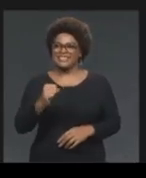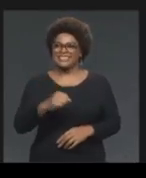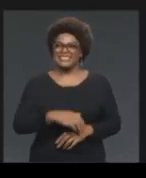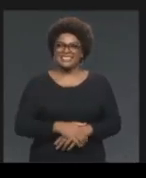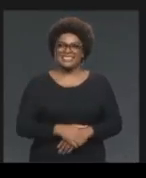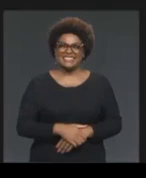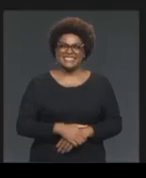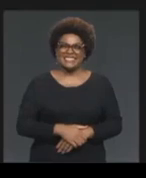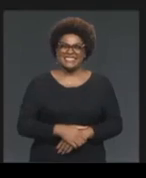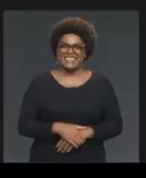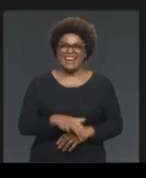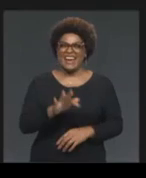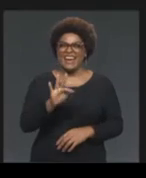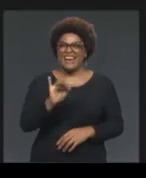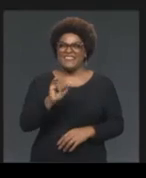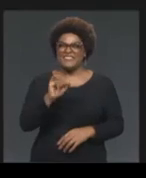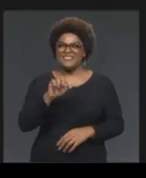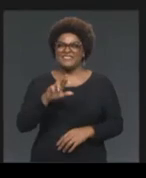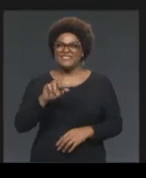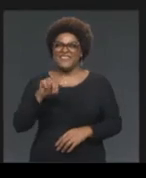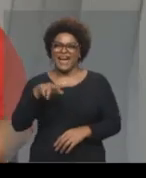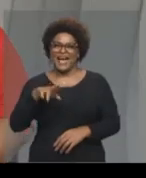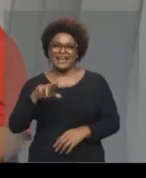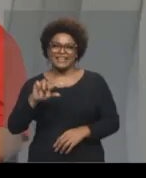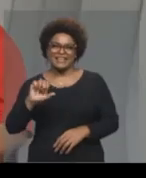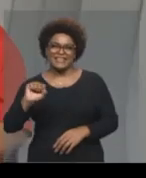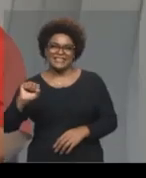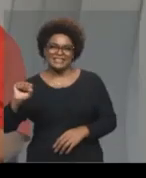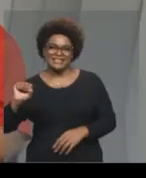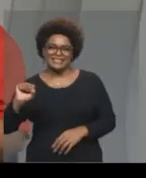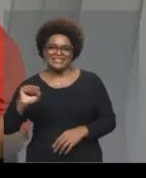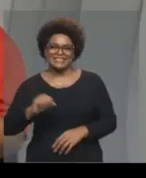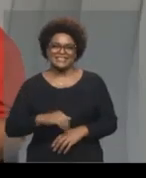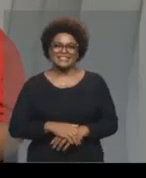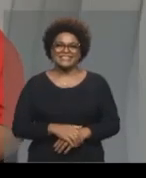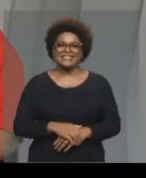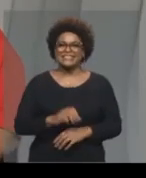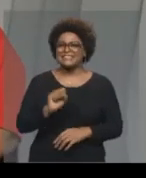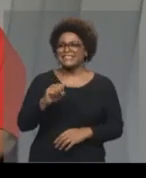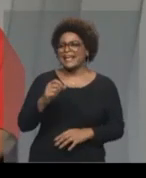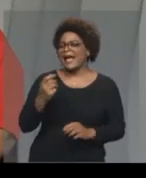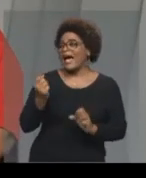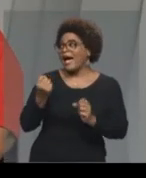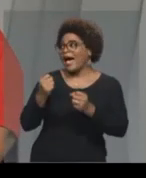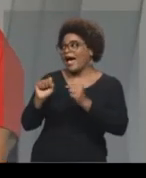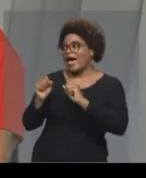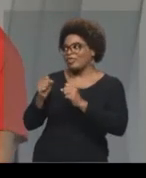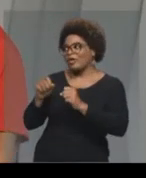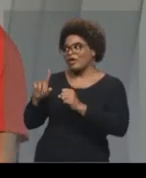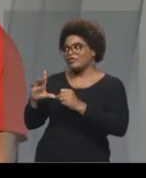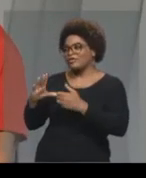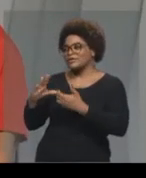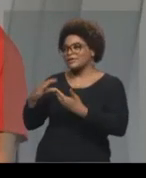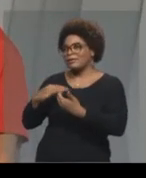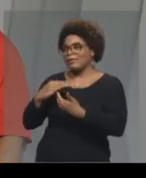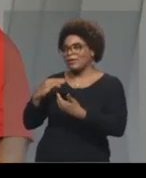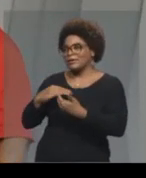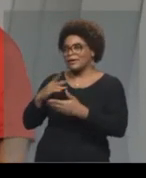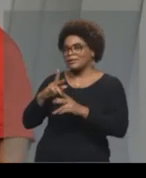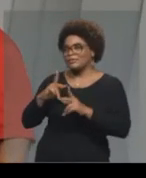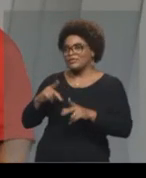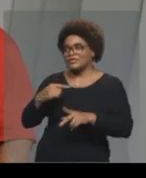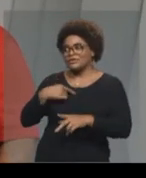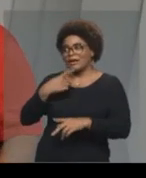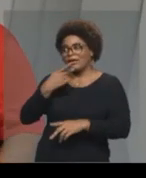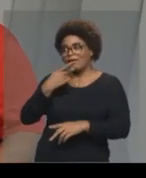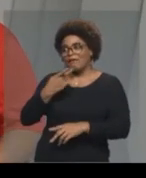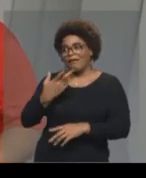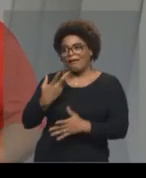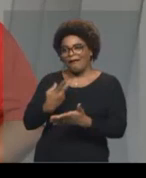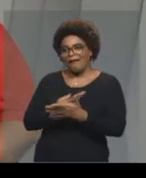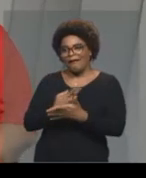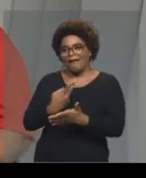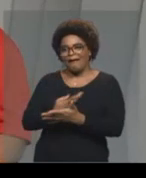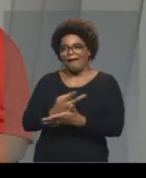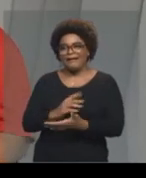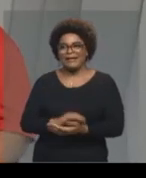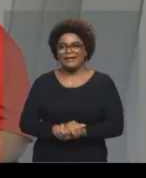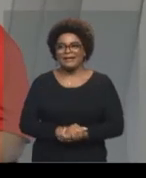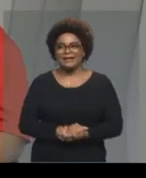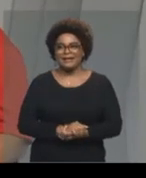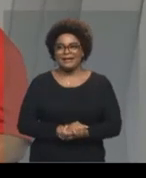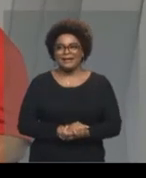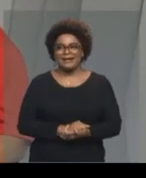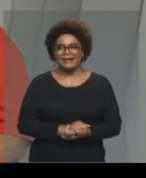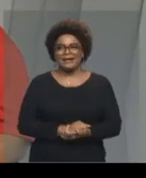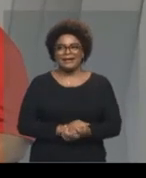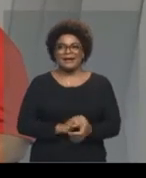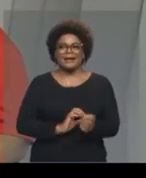me corrige, professora. Vamos lá. Aprendendo, we are learning every day, né? Every Aprender day. todos os dias, all the time. Então, a